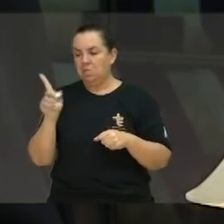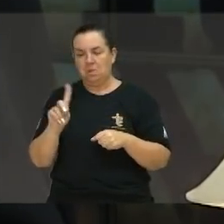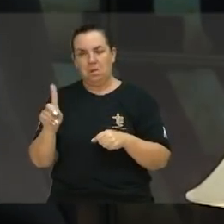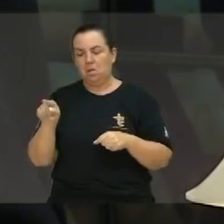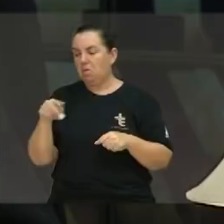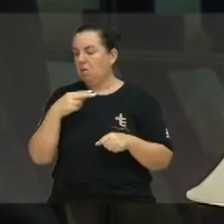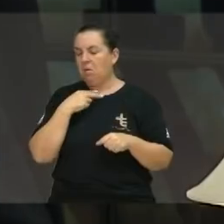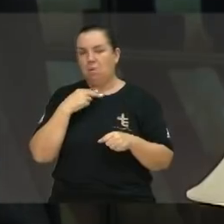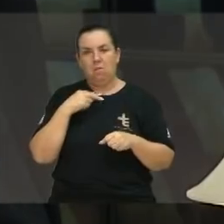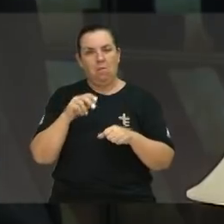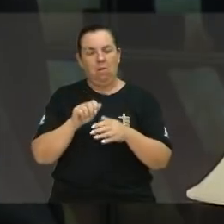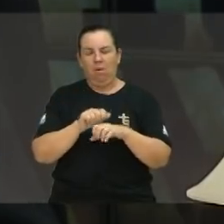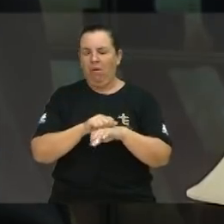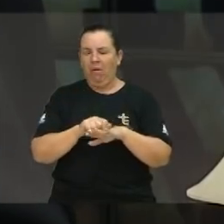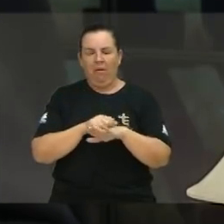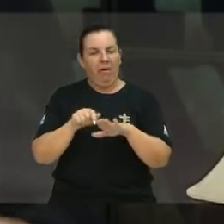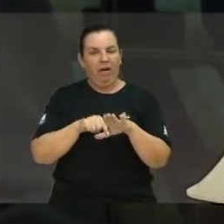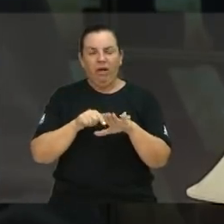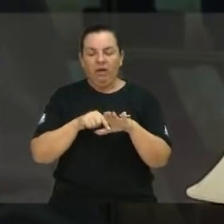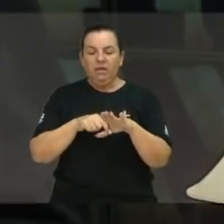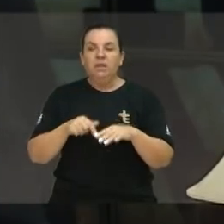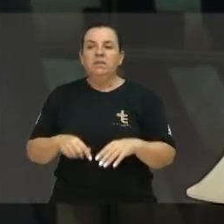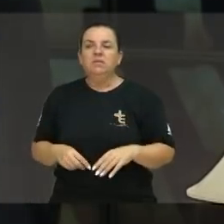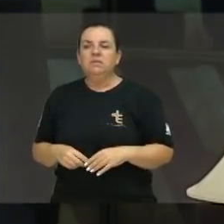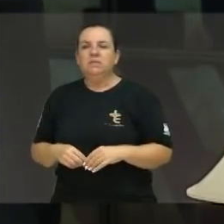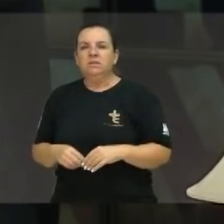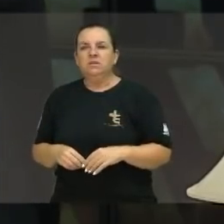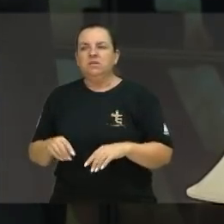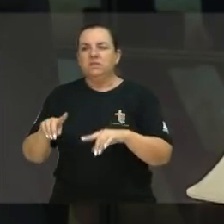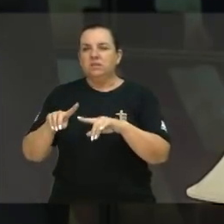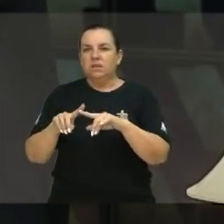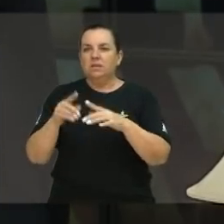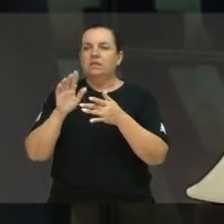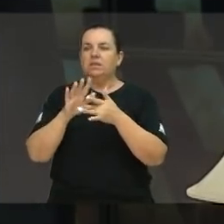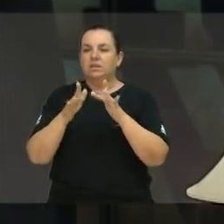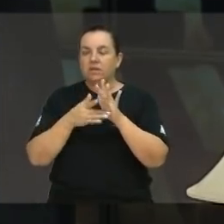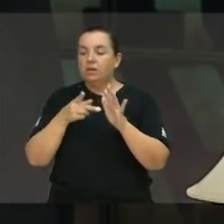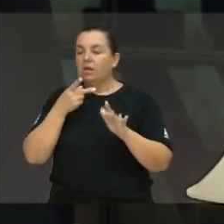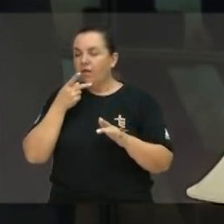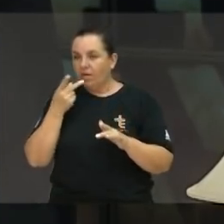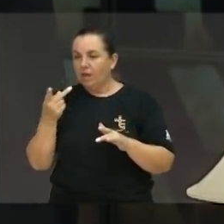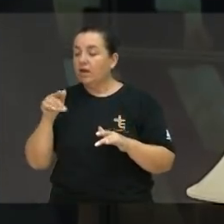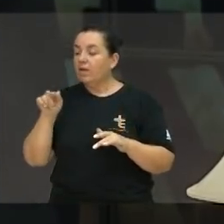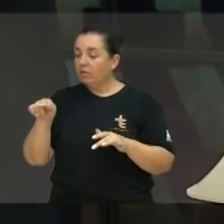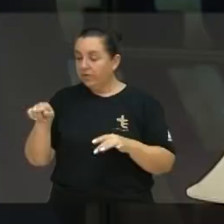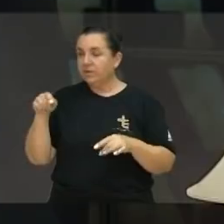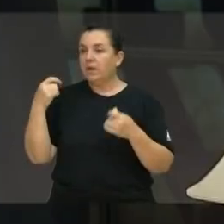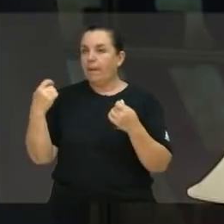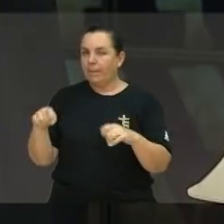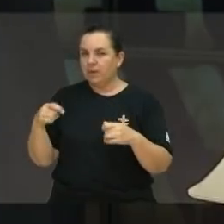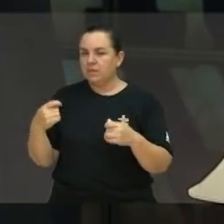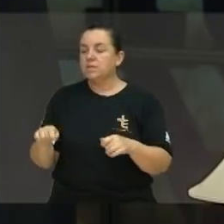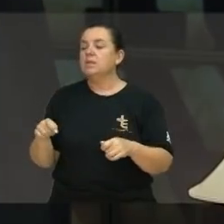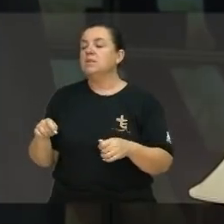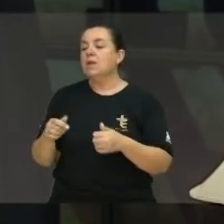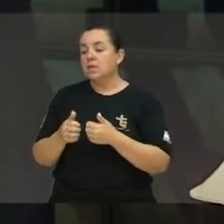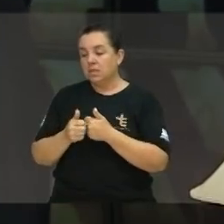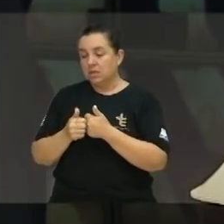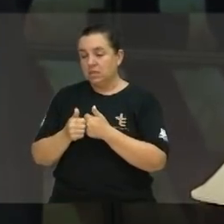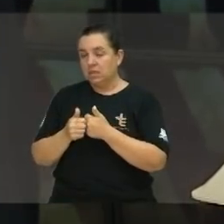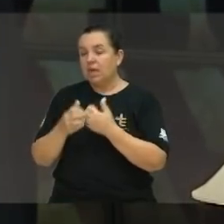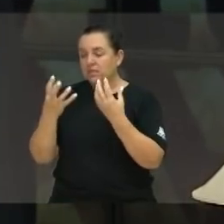olhem pedro se seguir um mestre que lava pés ele terá que lavar os pés